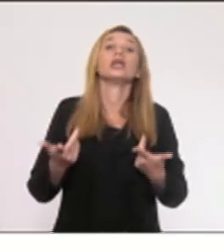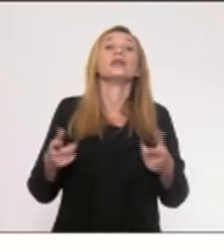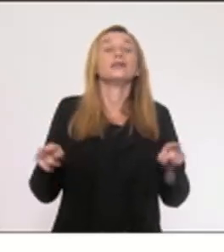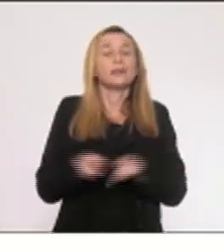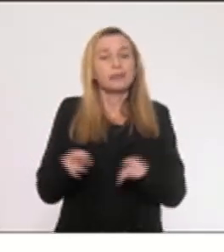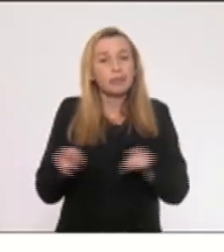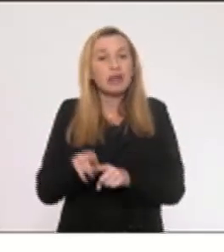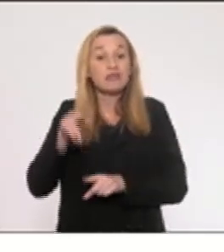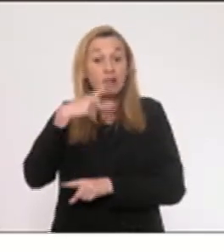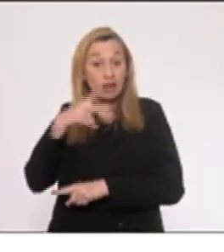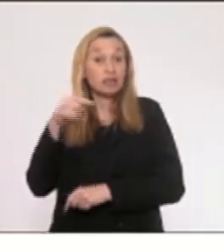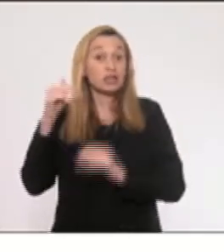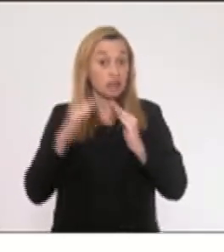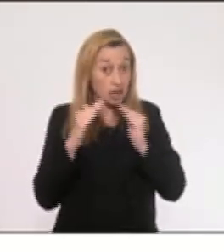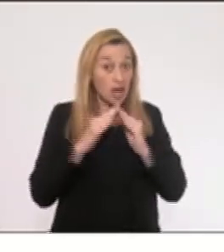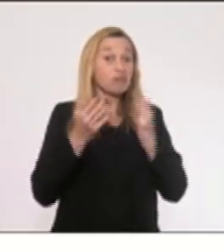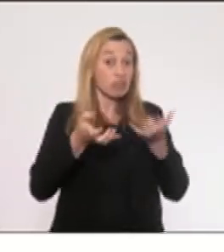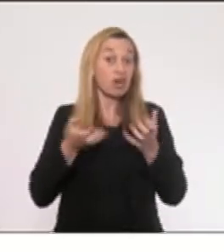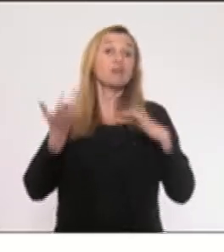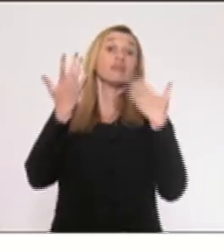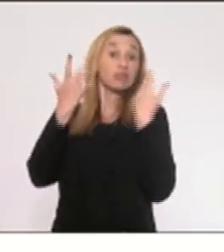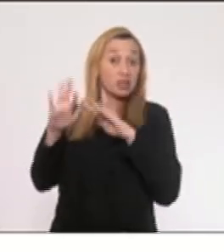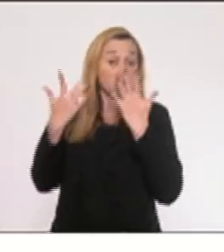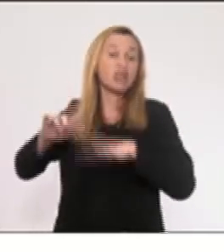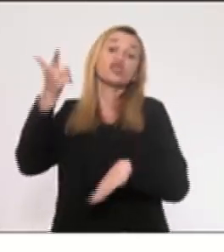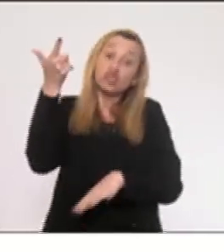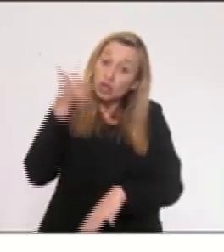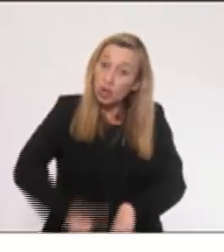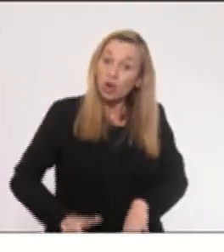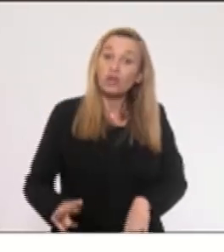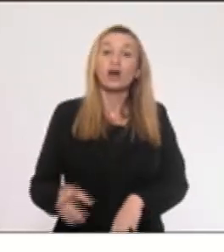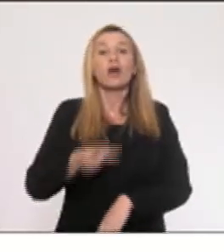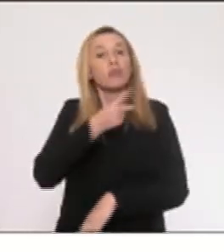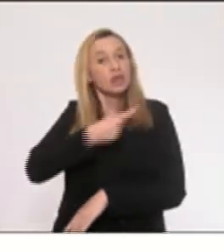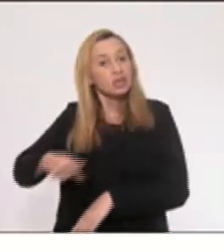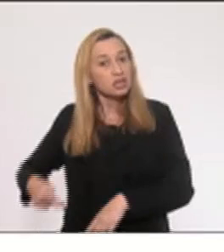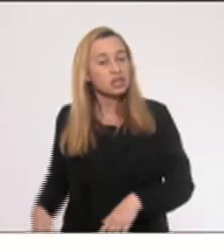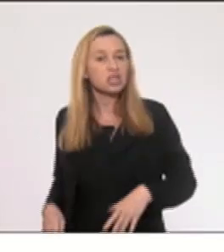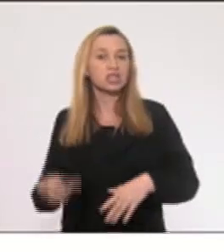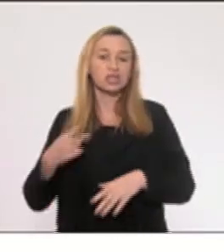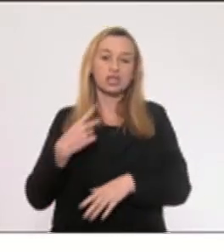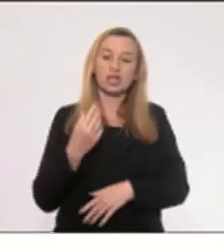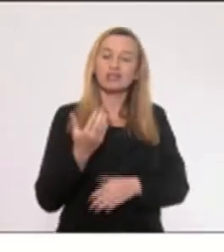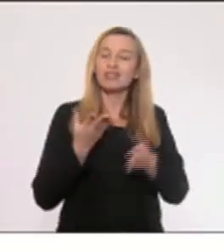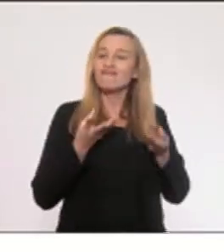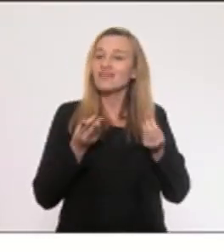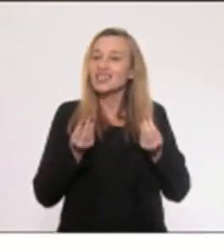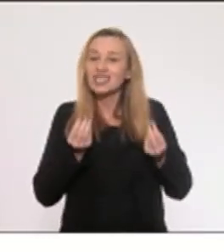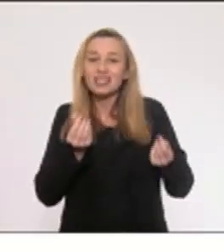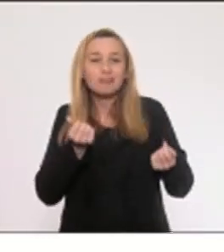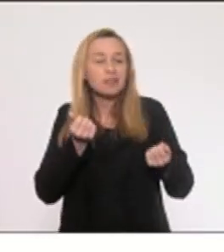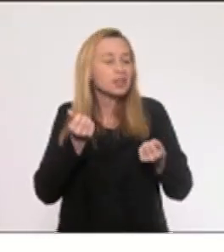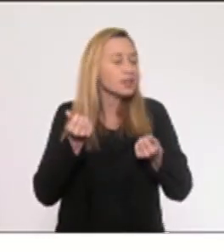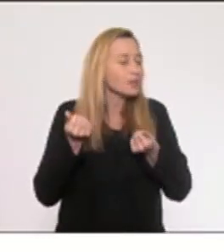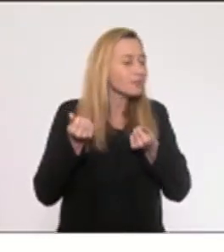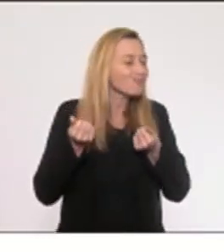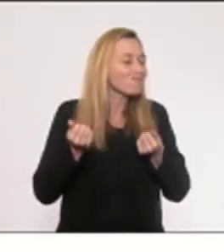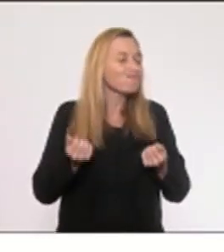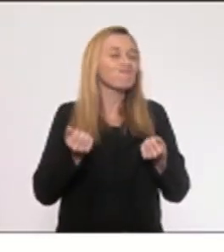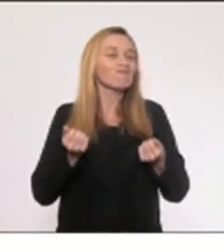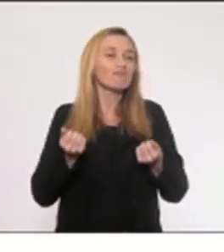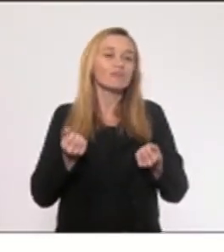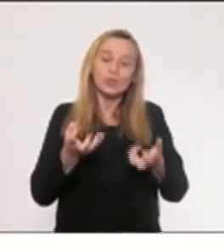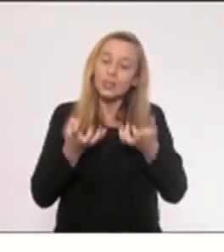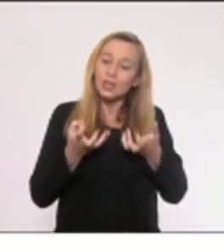Inclusive, nessa casa, eu quero parabenizar mais uma vez ao presidente pela sensibilidade em